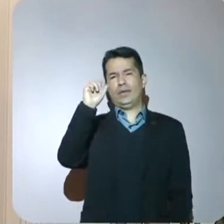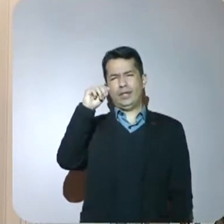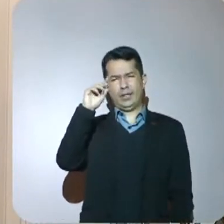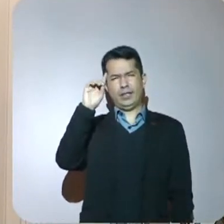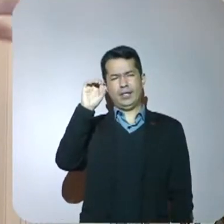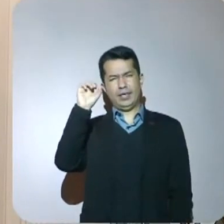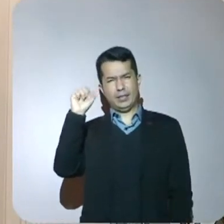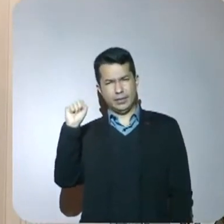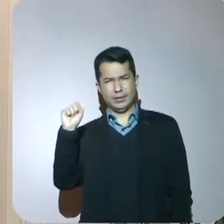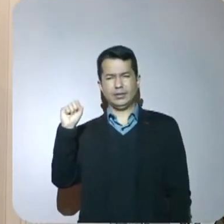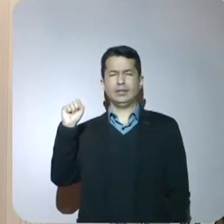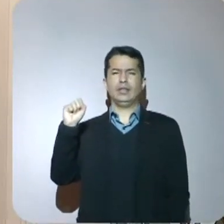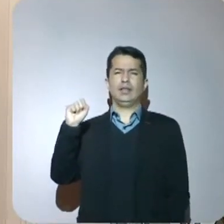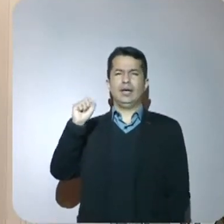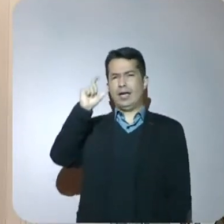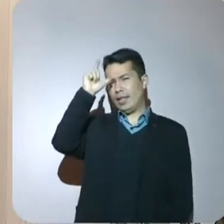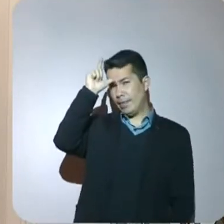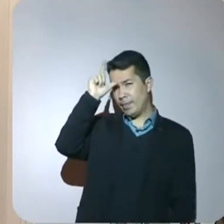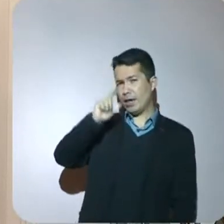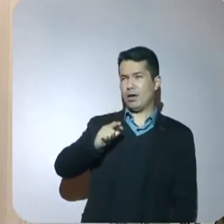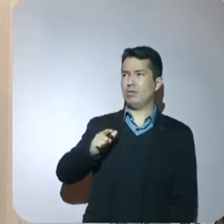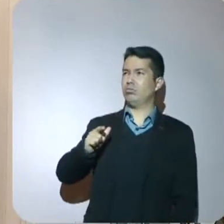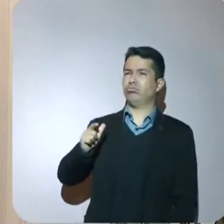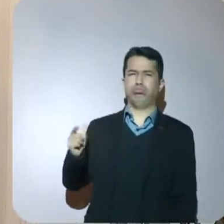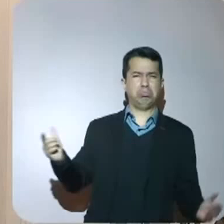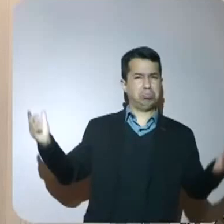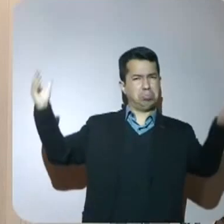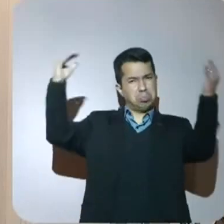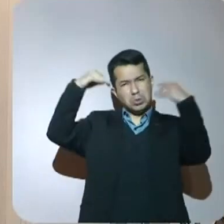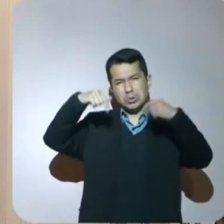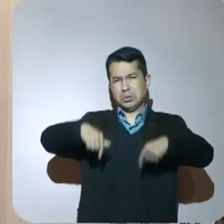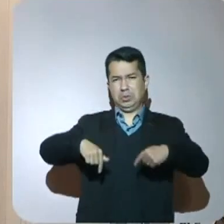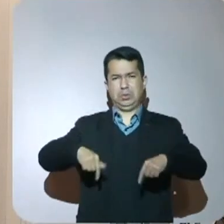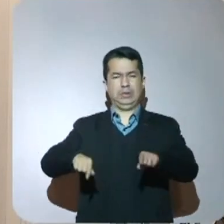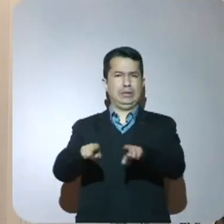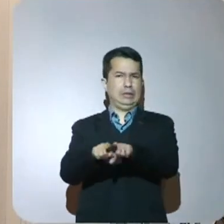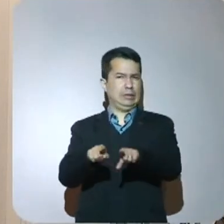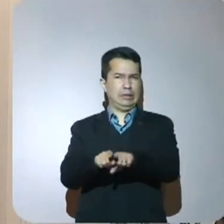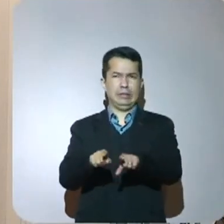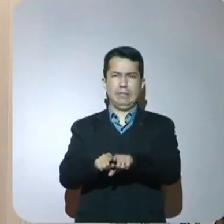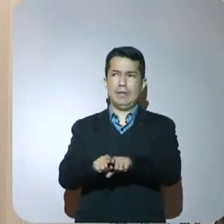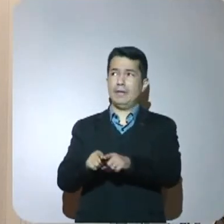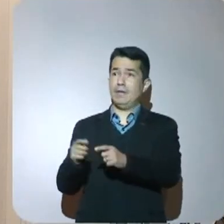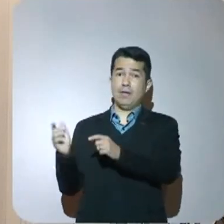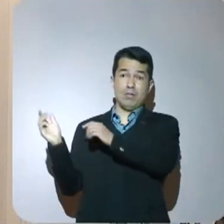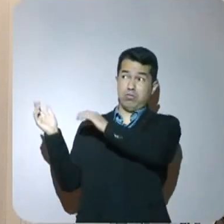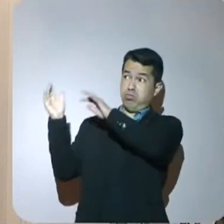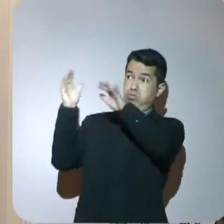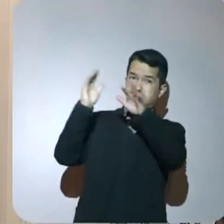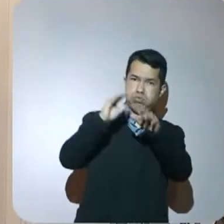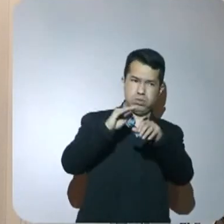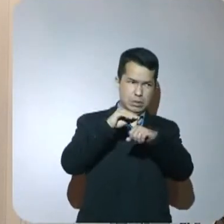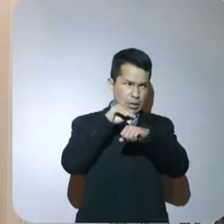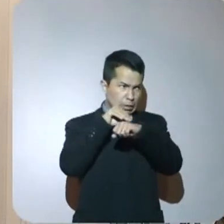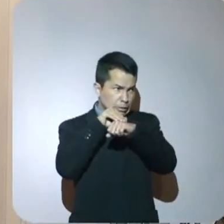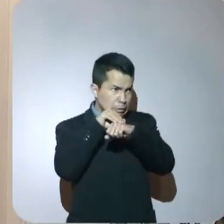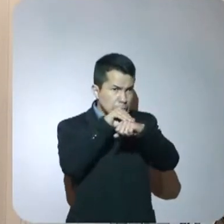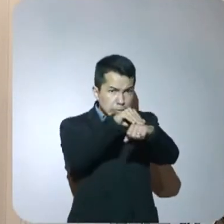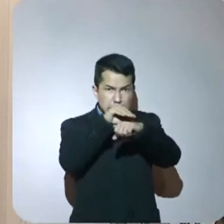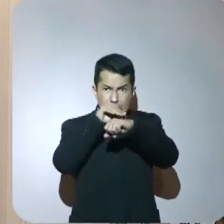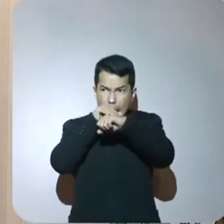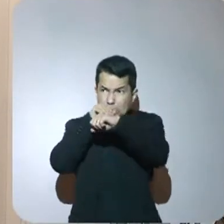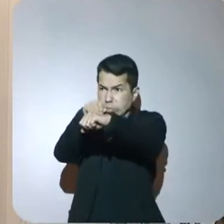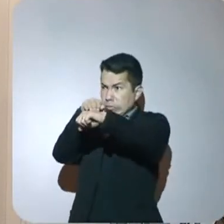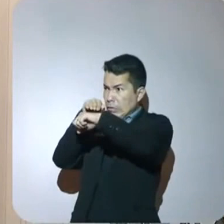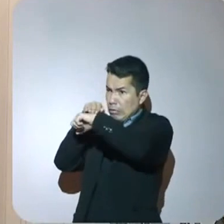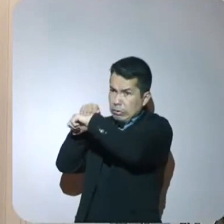alemães e tantos que se tornaram, trabalharam nas colônias. O grande objetivo dos missionários, né, nos compêndios daquela